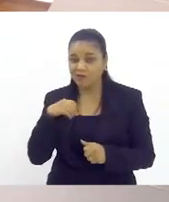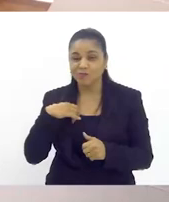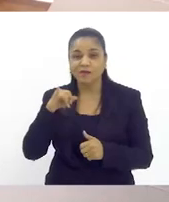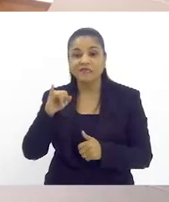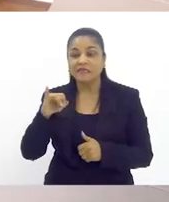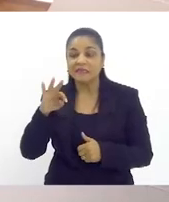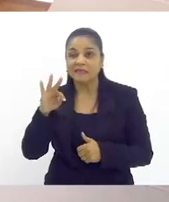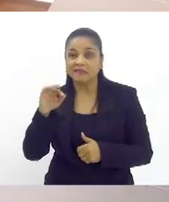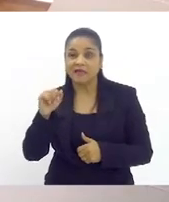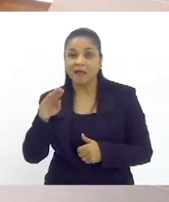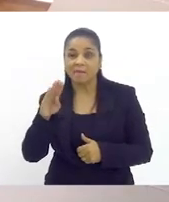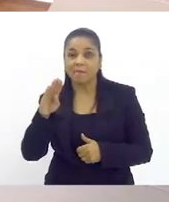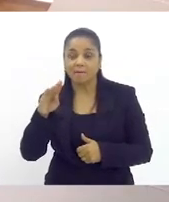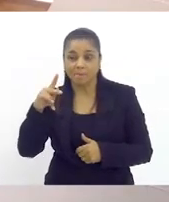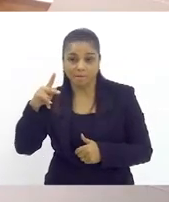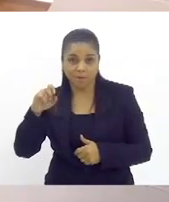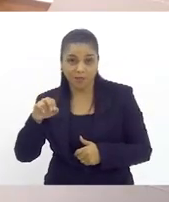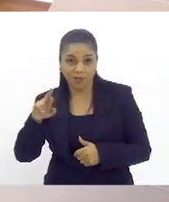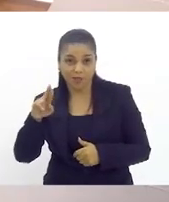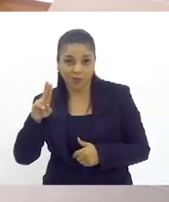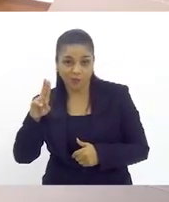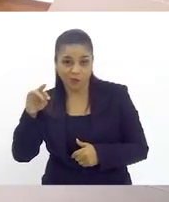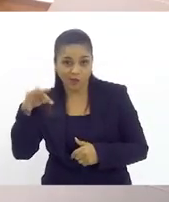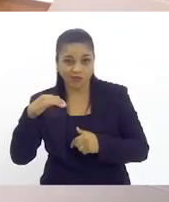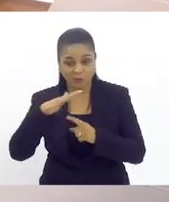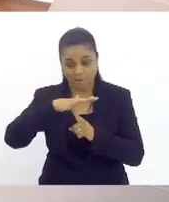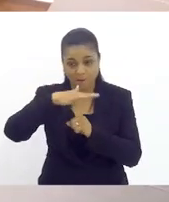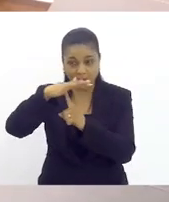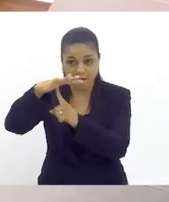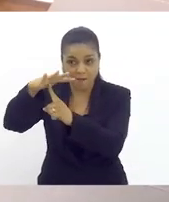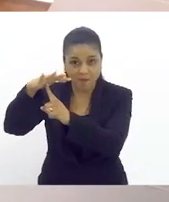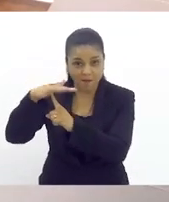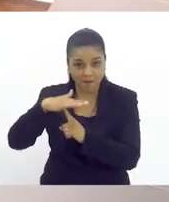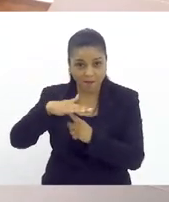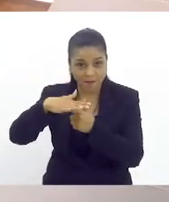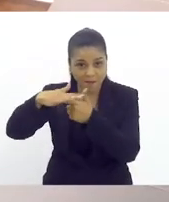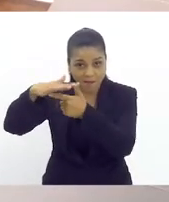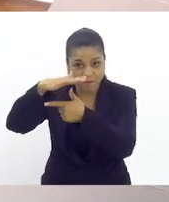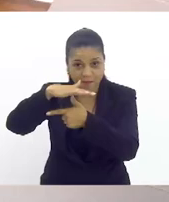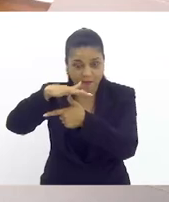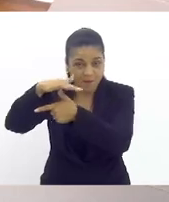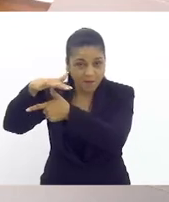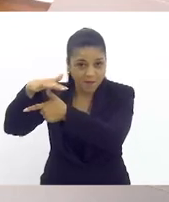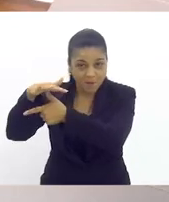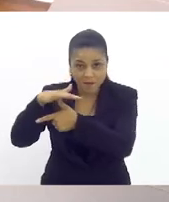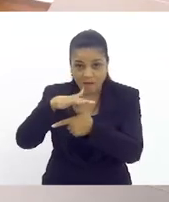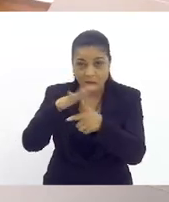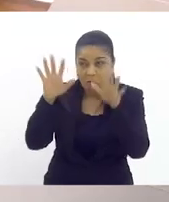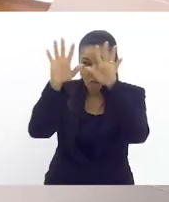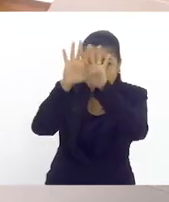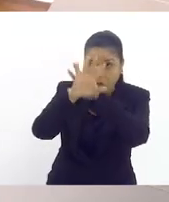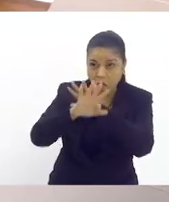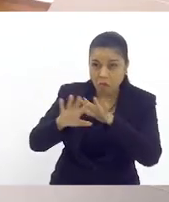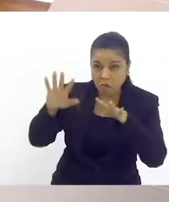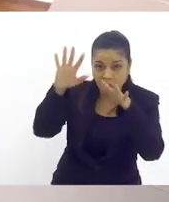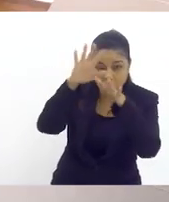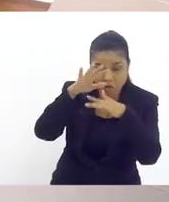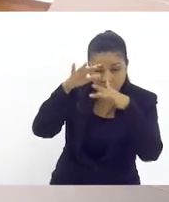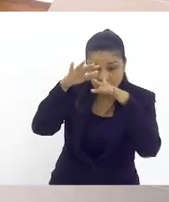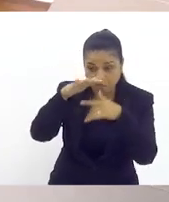Itaperuna fomos de helicóptero para Itaperuna um susto tá tudo nublado aquilo subir e descer